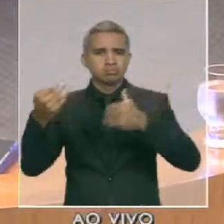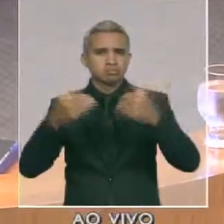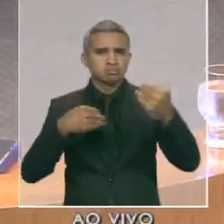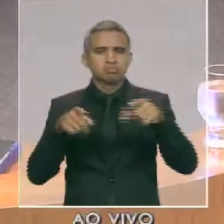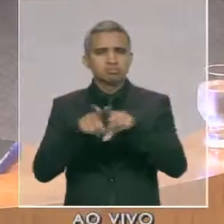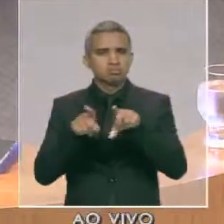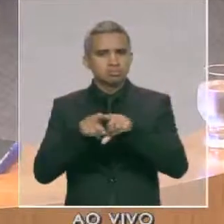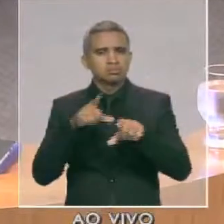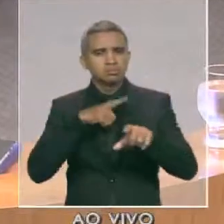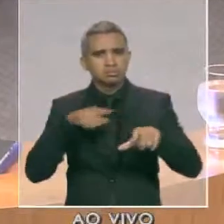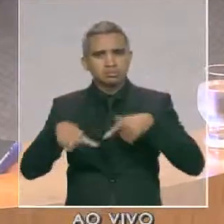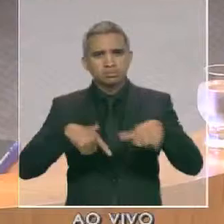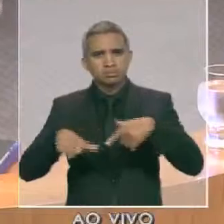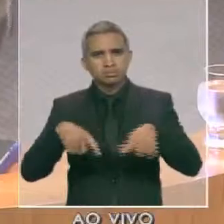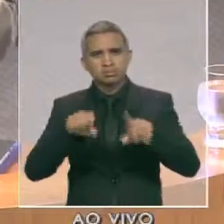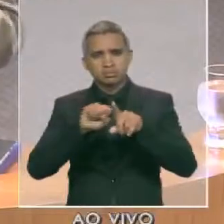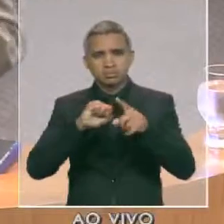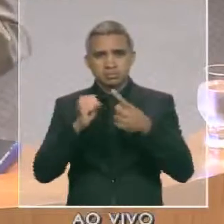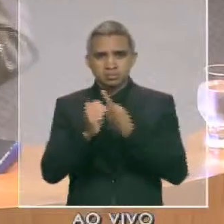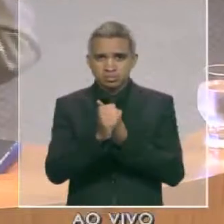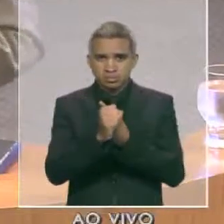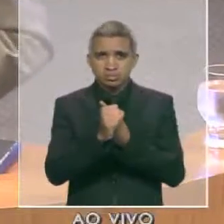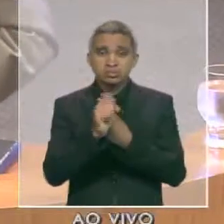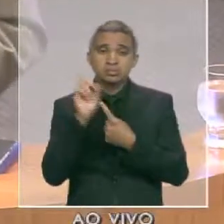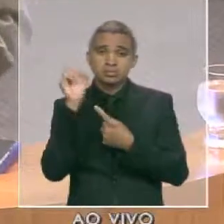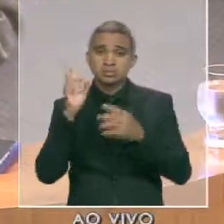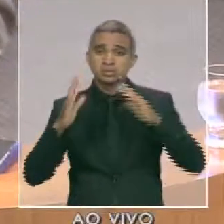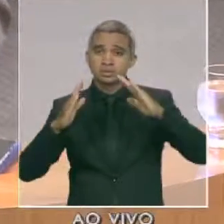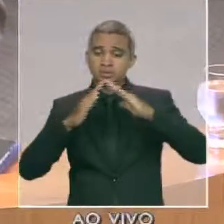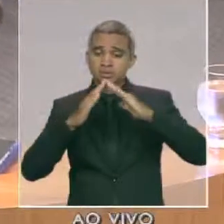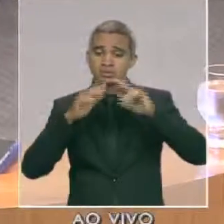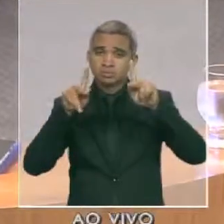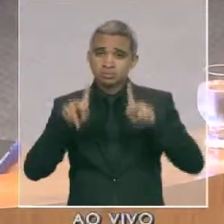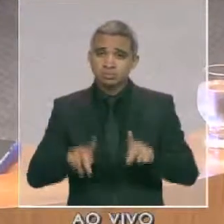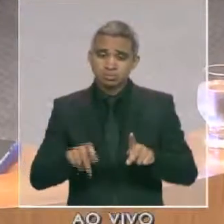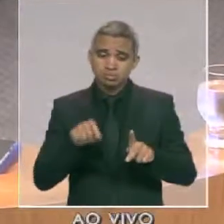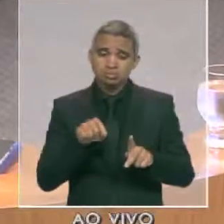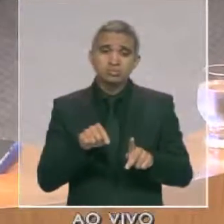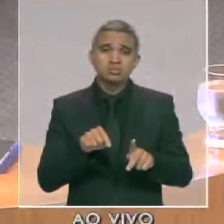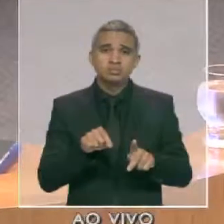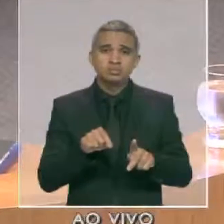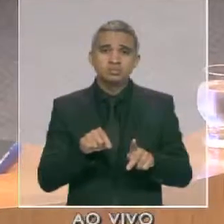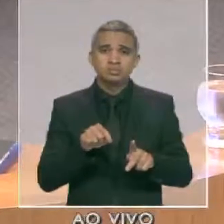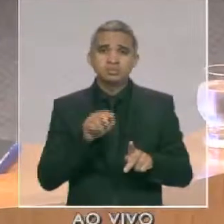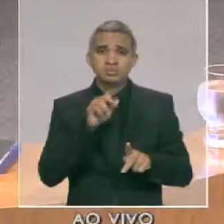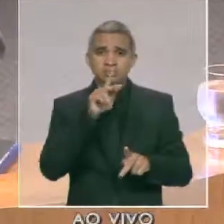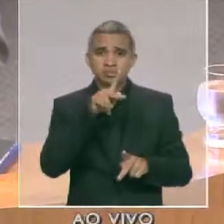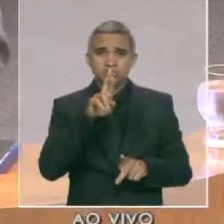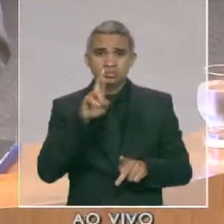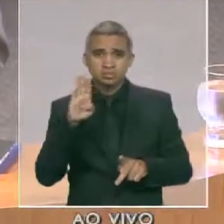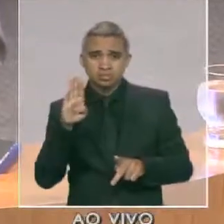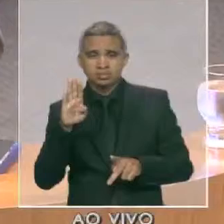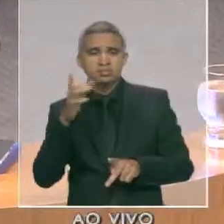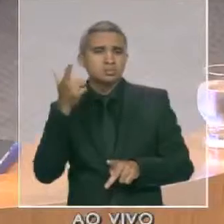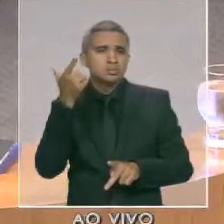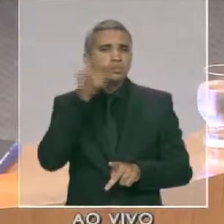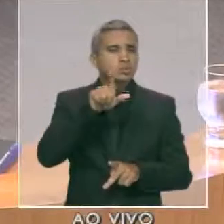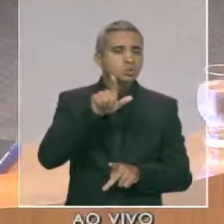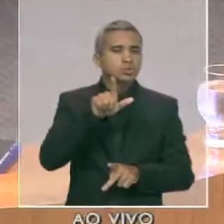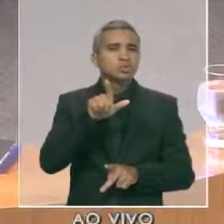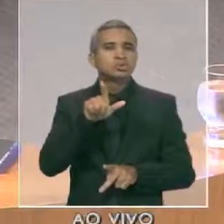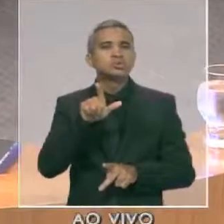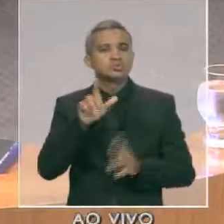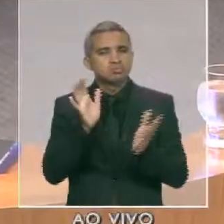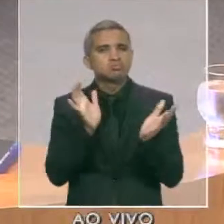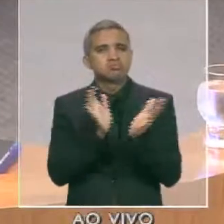do Povo ganha mais um importante reforço na conjuntura social, na responsabilidade que tem que ter um partido